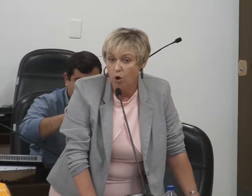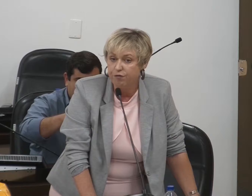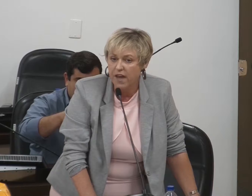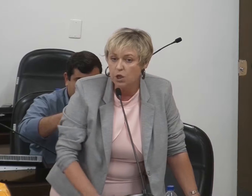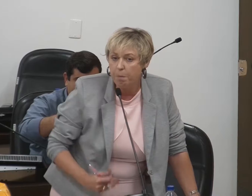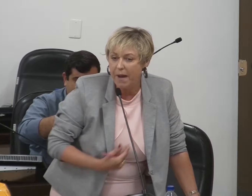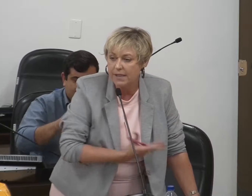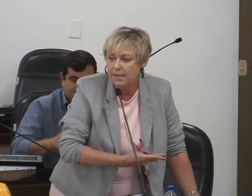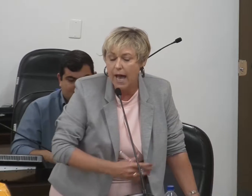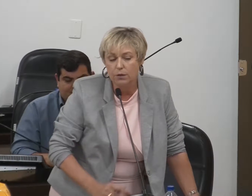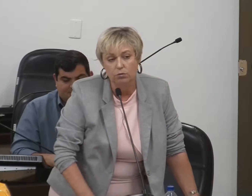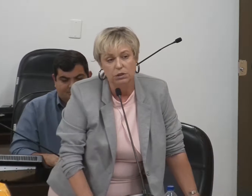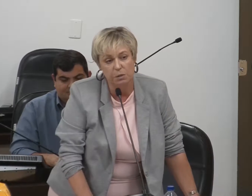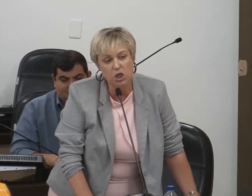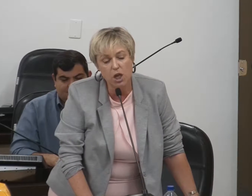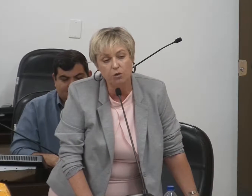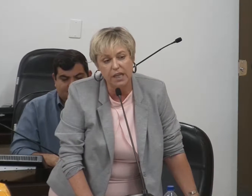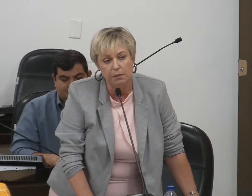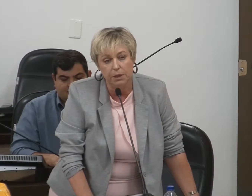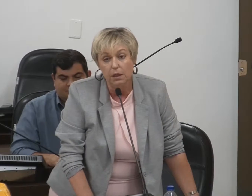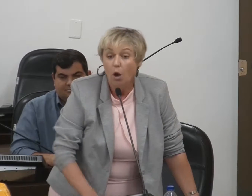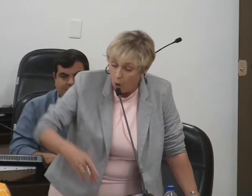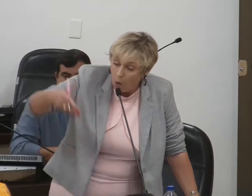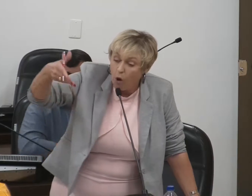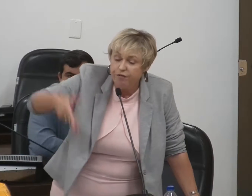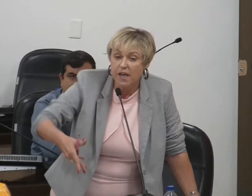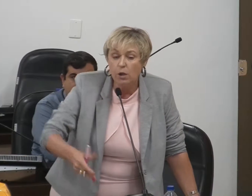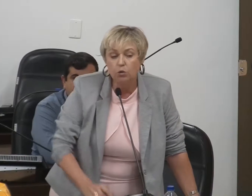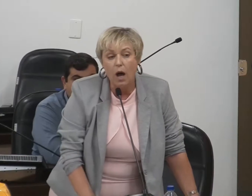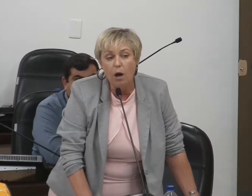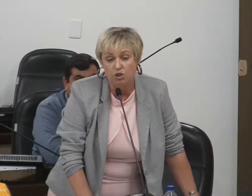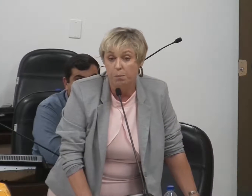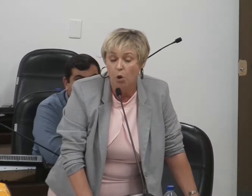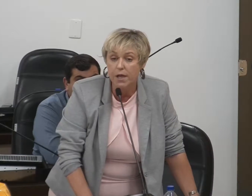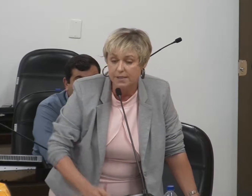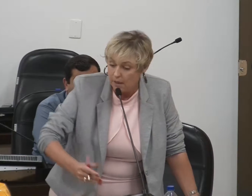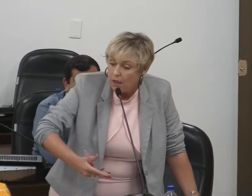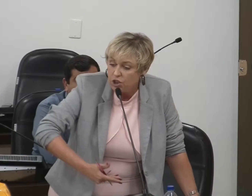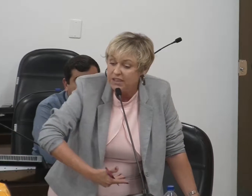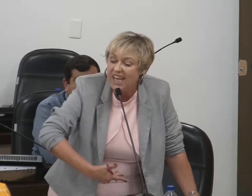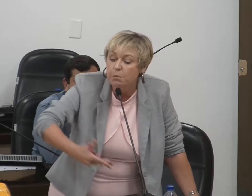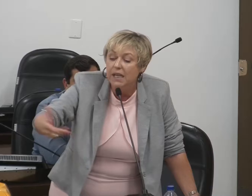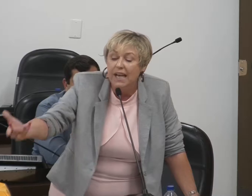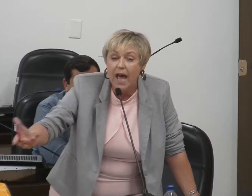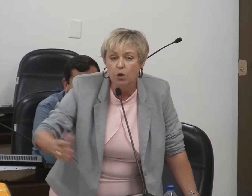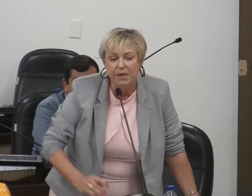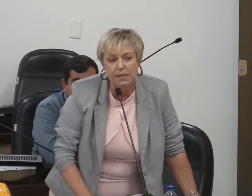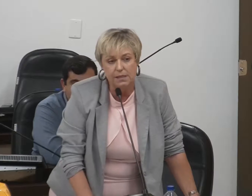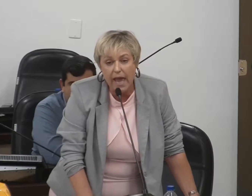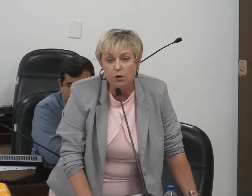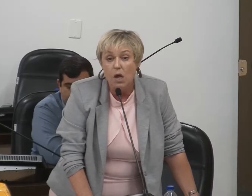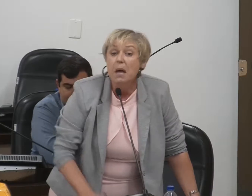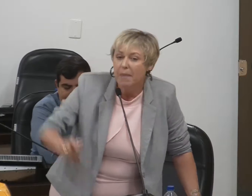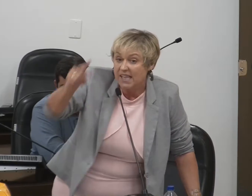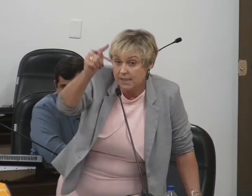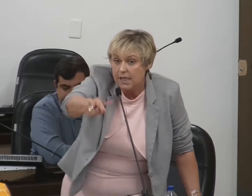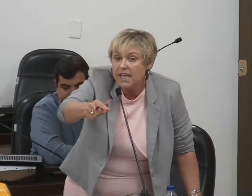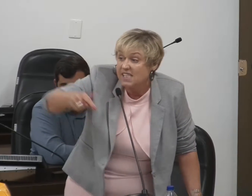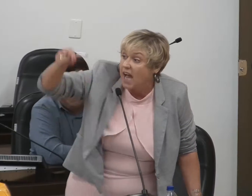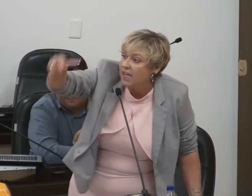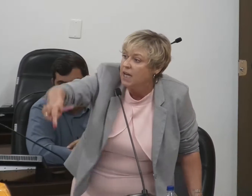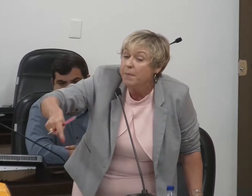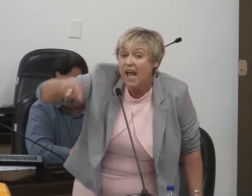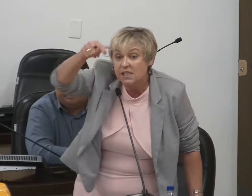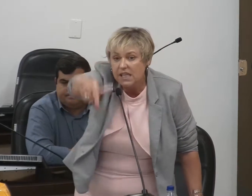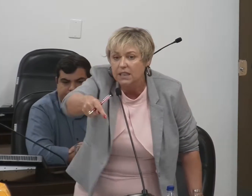Se governo passado de Michel Temer ou o governo atual, depois de terminar o ministério, mas sim,